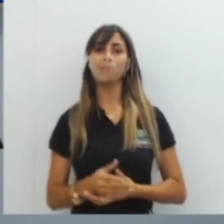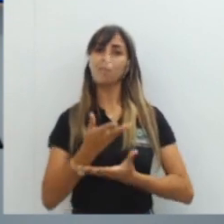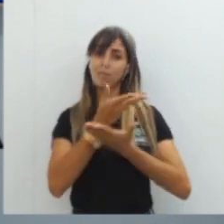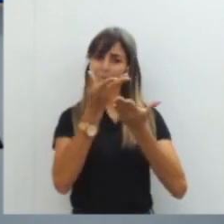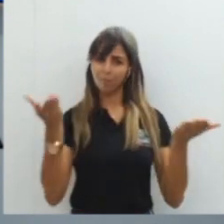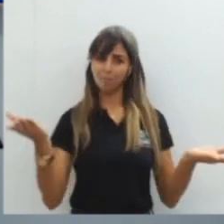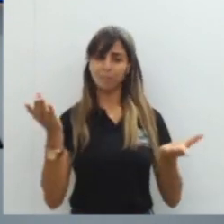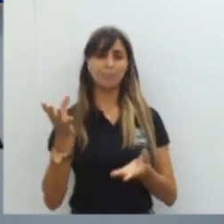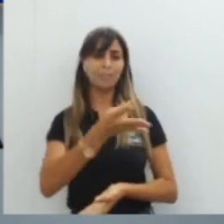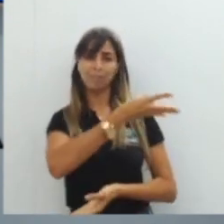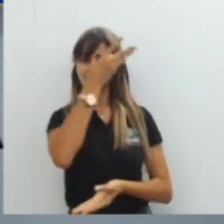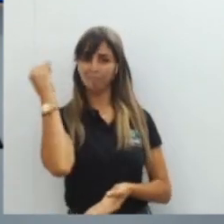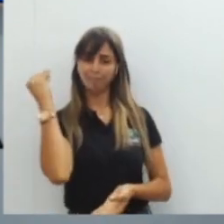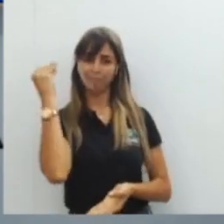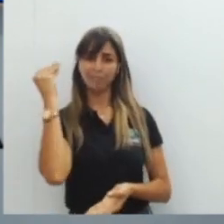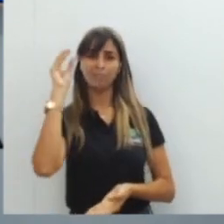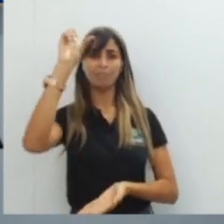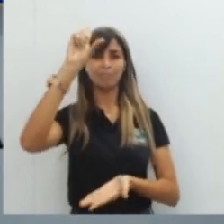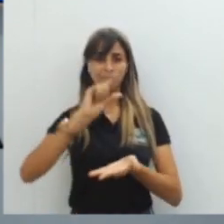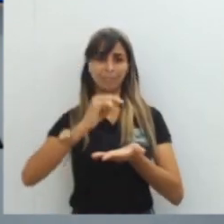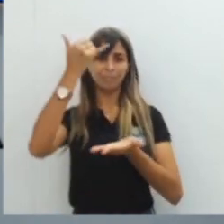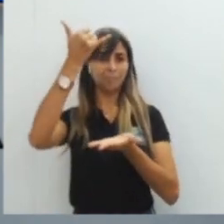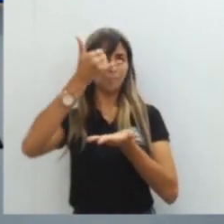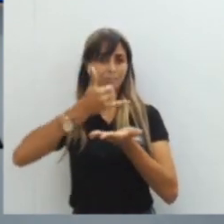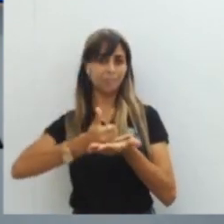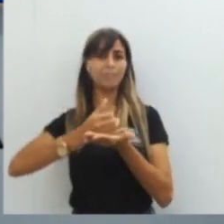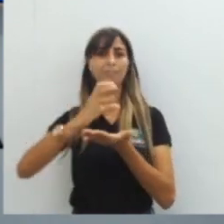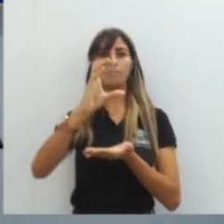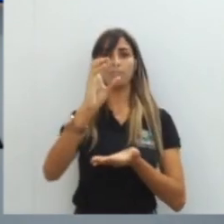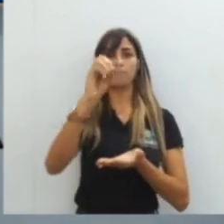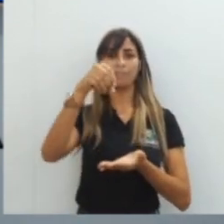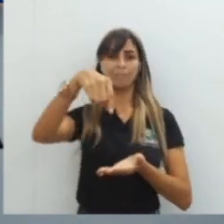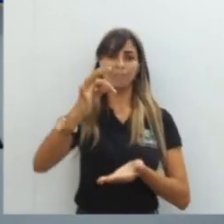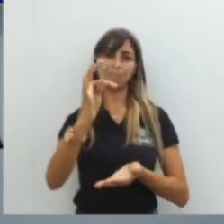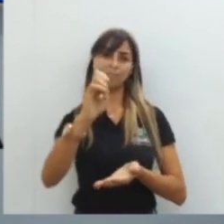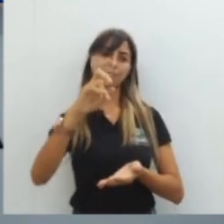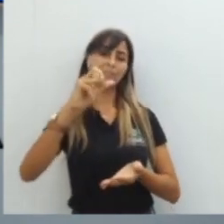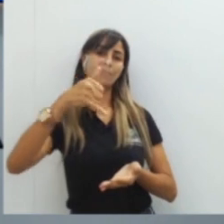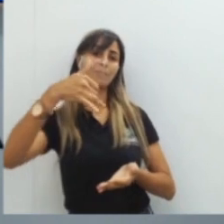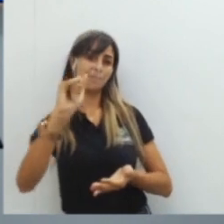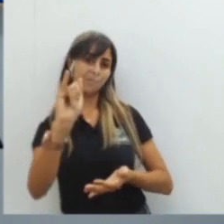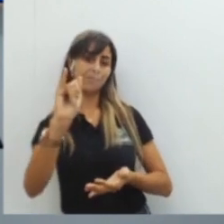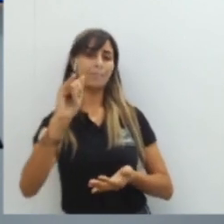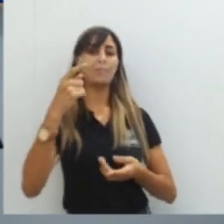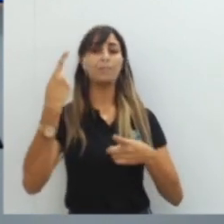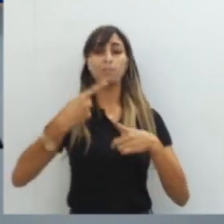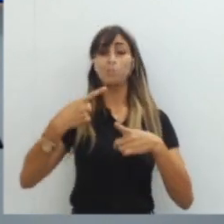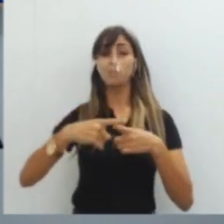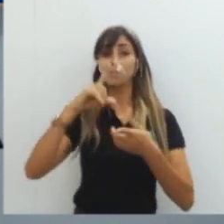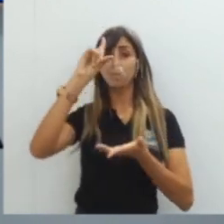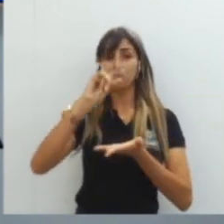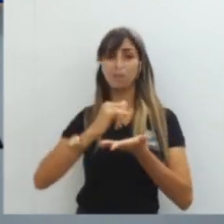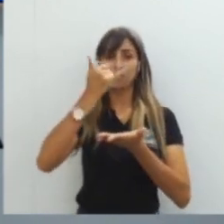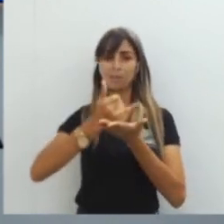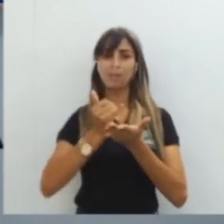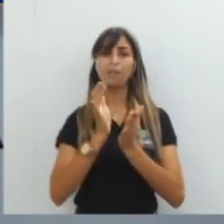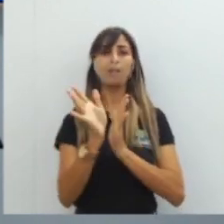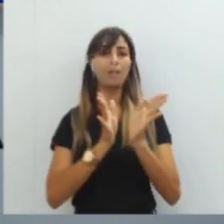não esqueçam de baixar o aplicativo do Conecta aí no celular, minha gente. Porque com o aplicativo você vai ter acesso